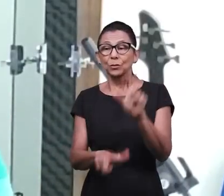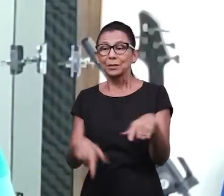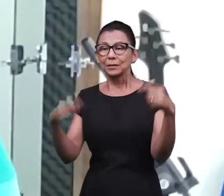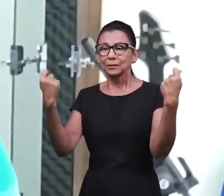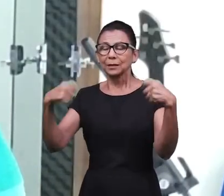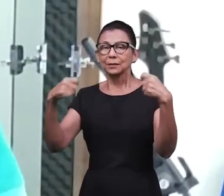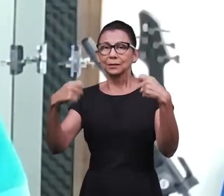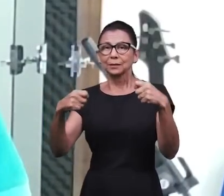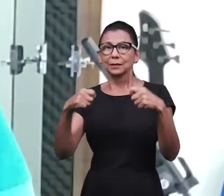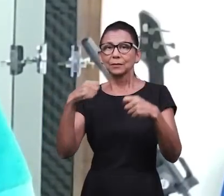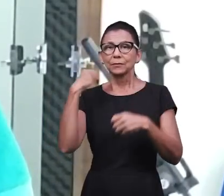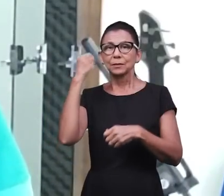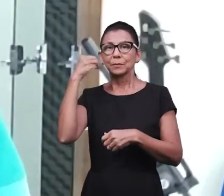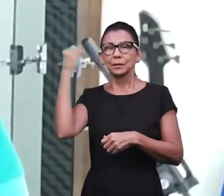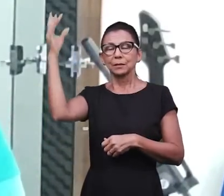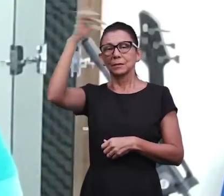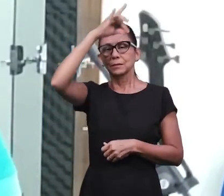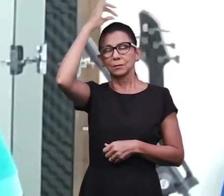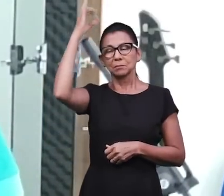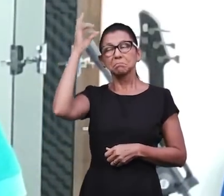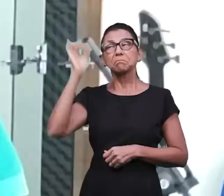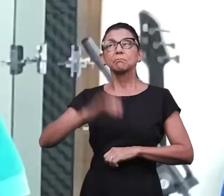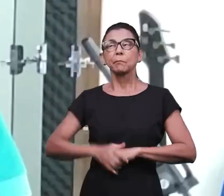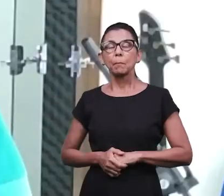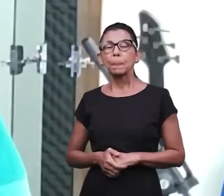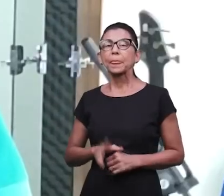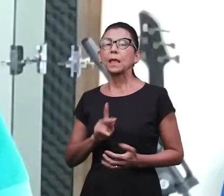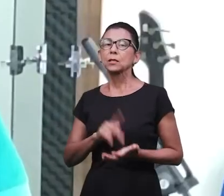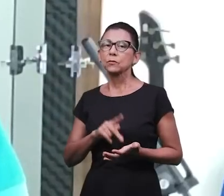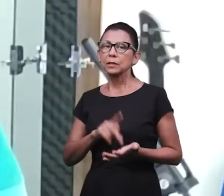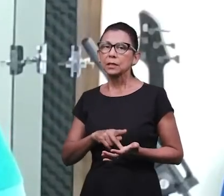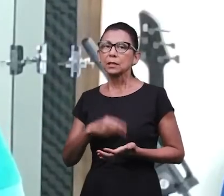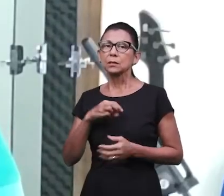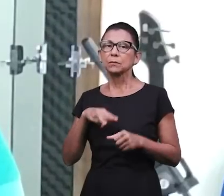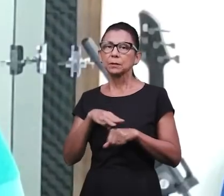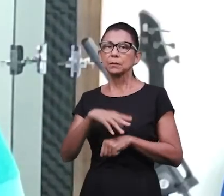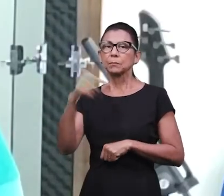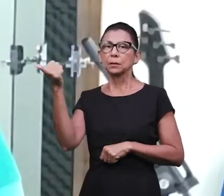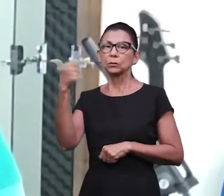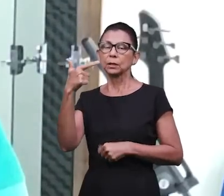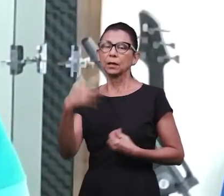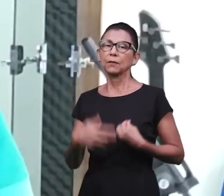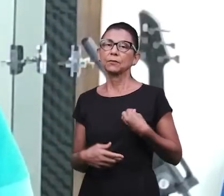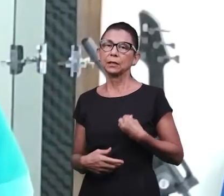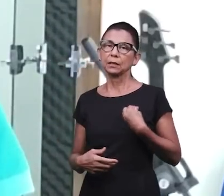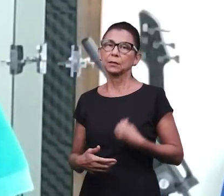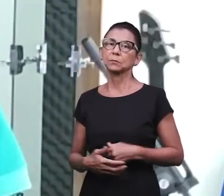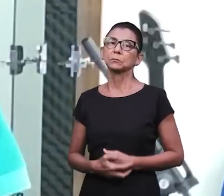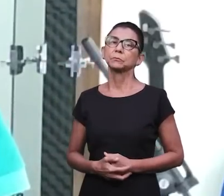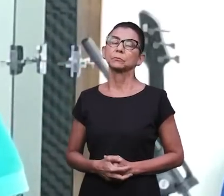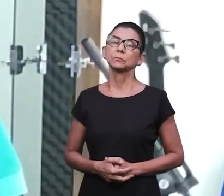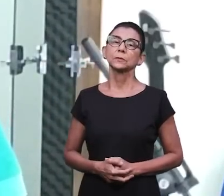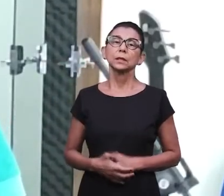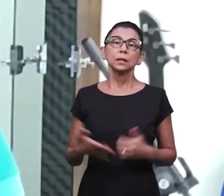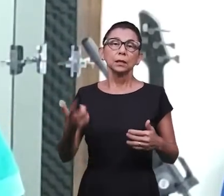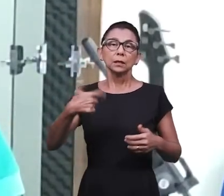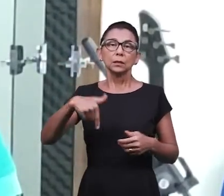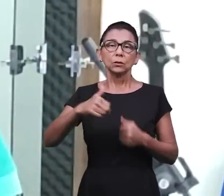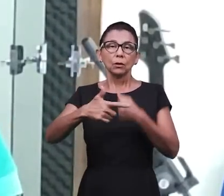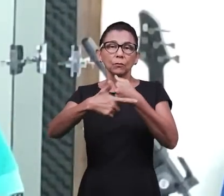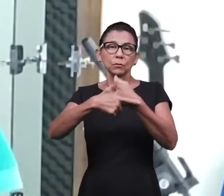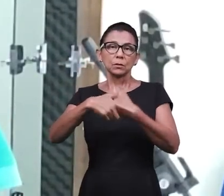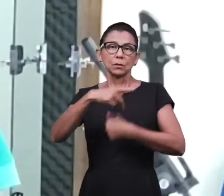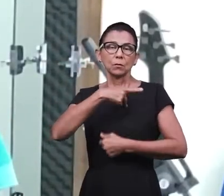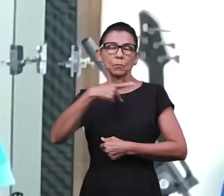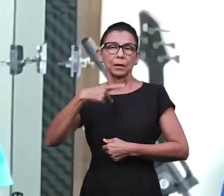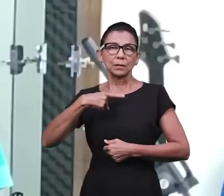com o Espírito Santo. É realmente esse ministério é maior do que a vida. E por isso que nós estamos, né, como pastor já